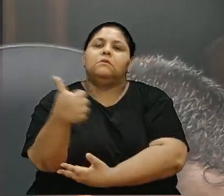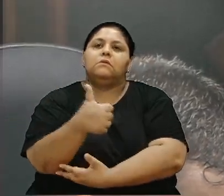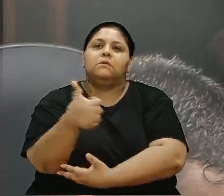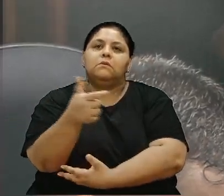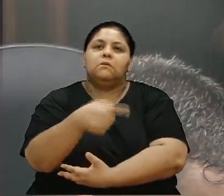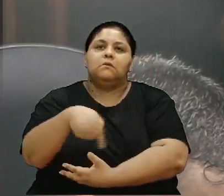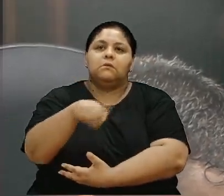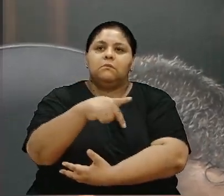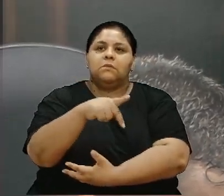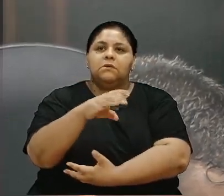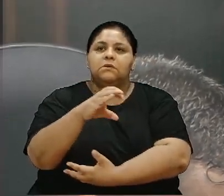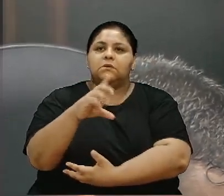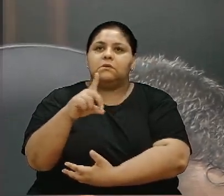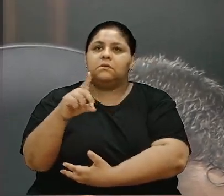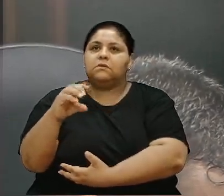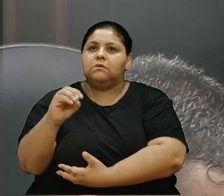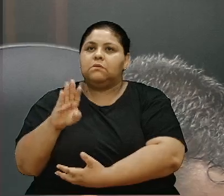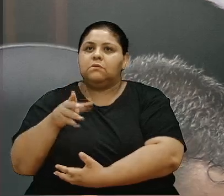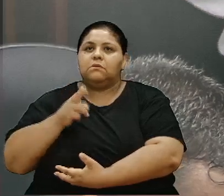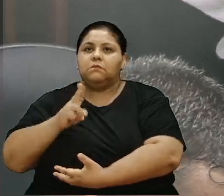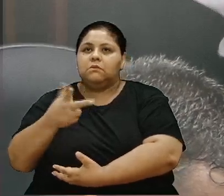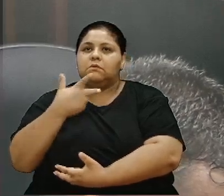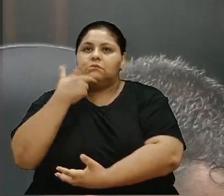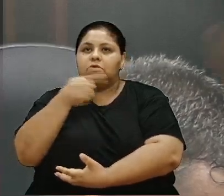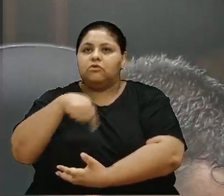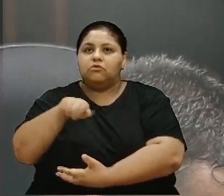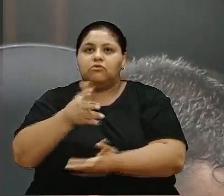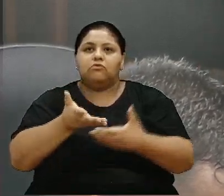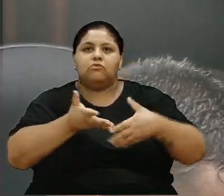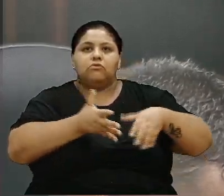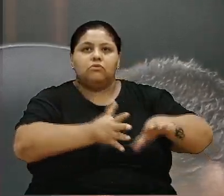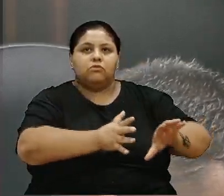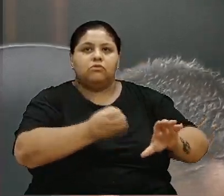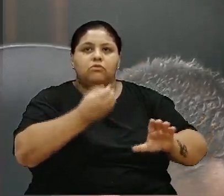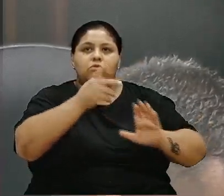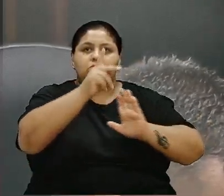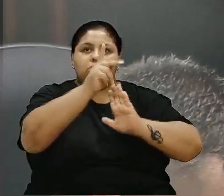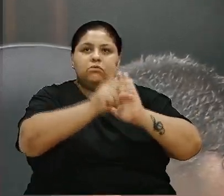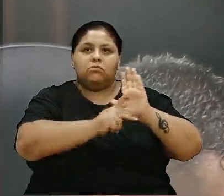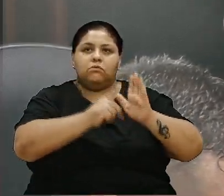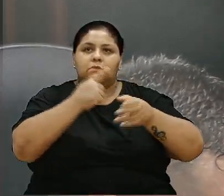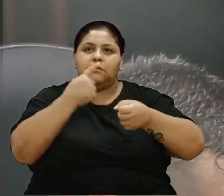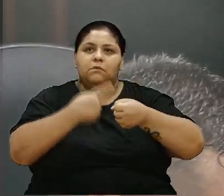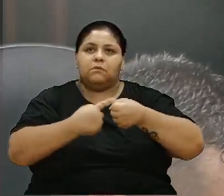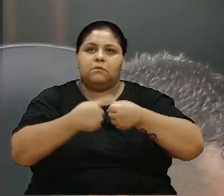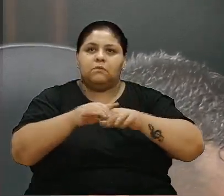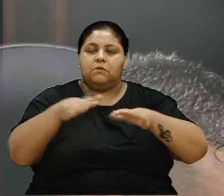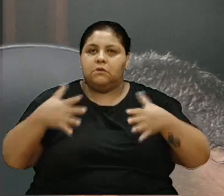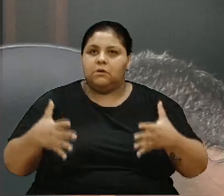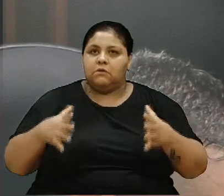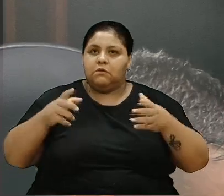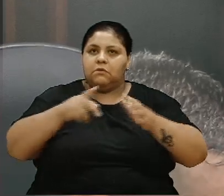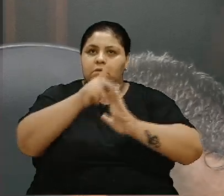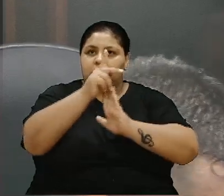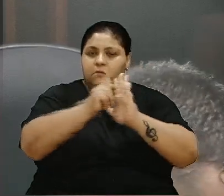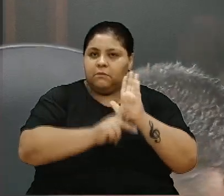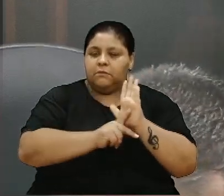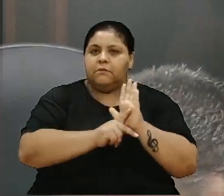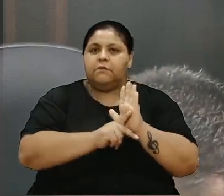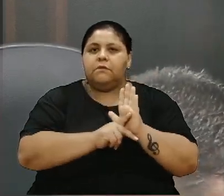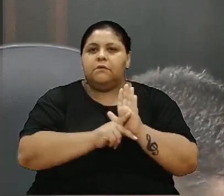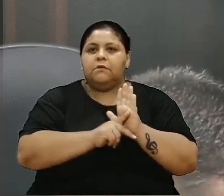do PCdoB sempre dissemos que nós não éramos contra os bons projetos para a cidade. Então, todo projeto